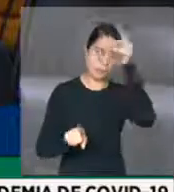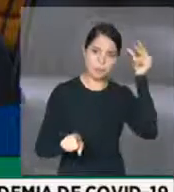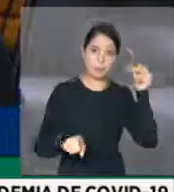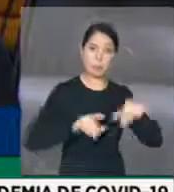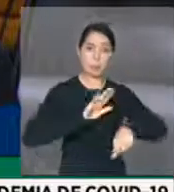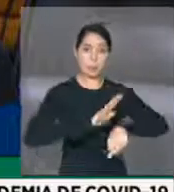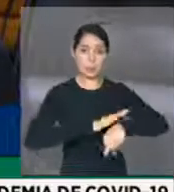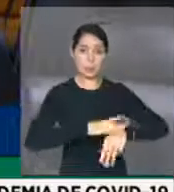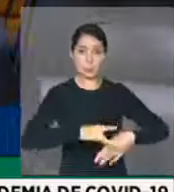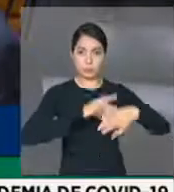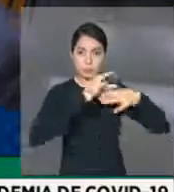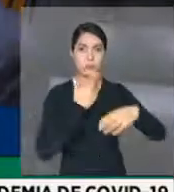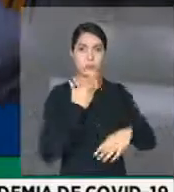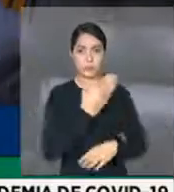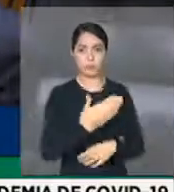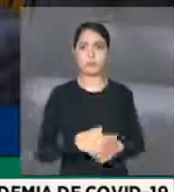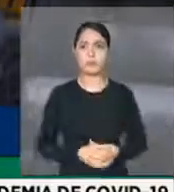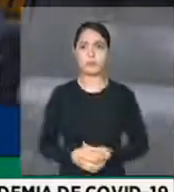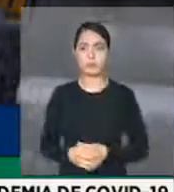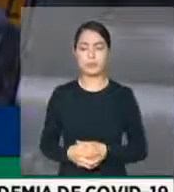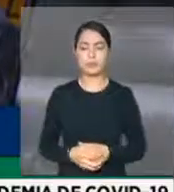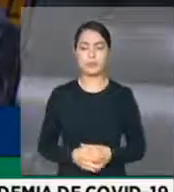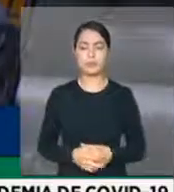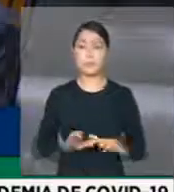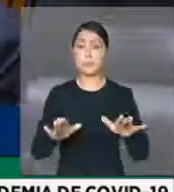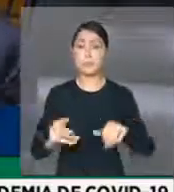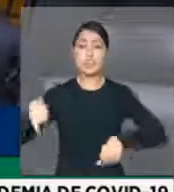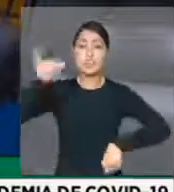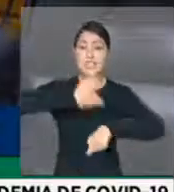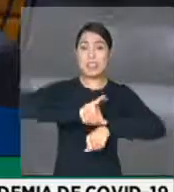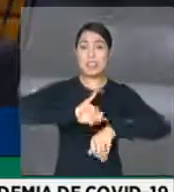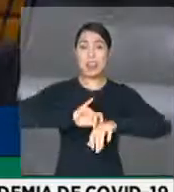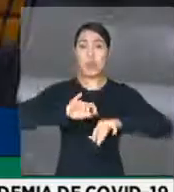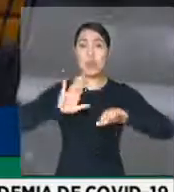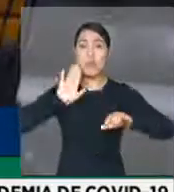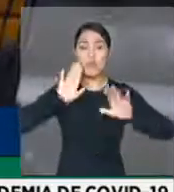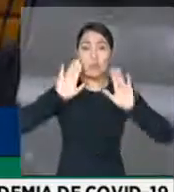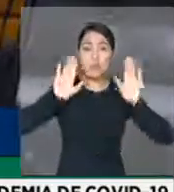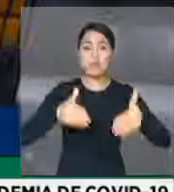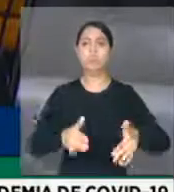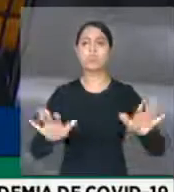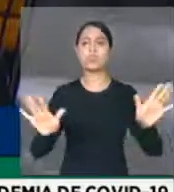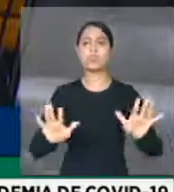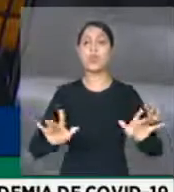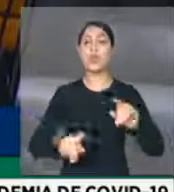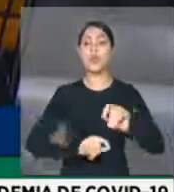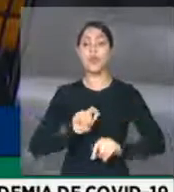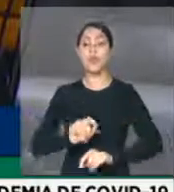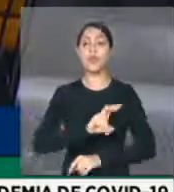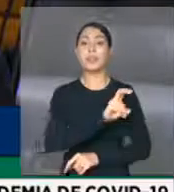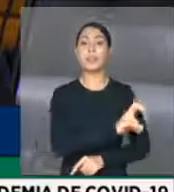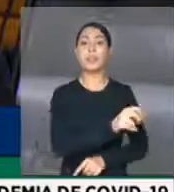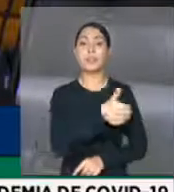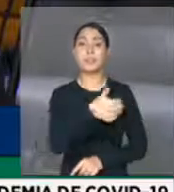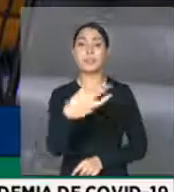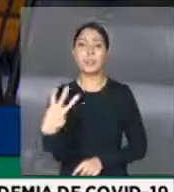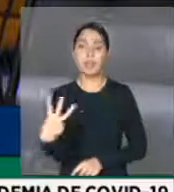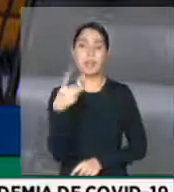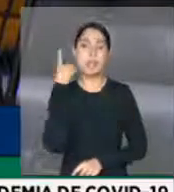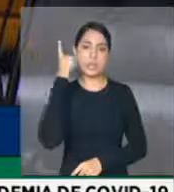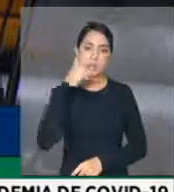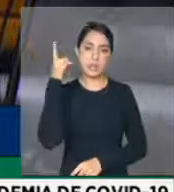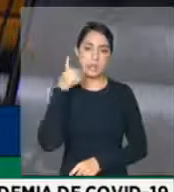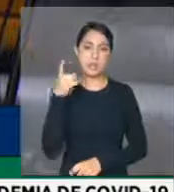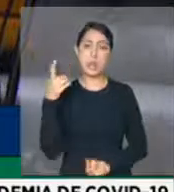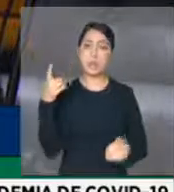por favor. Mas não de forma centralizada, tomada aqui por 513 deputados, mais os senadores,